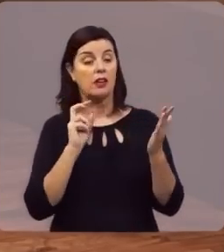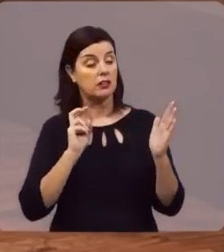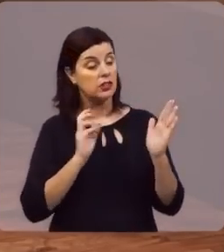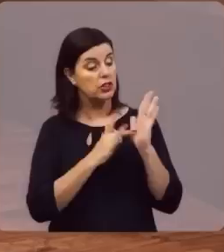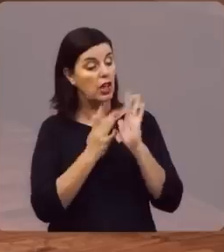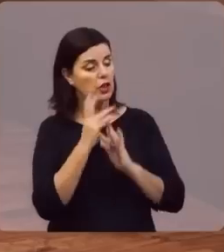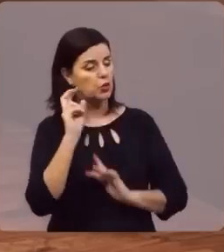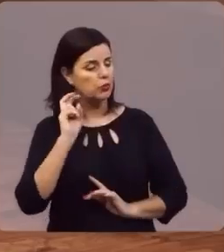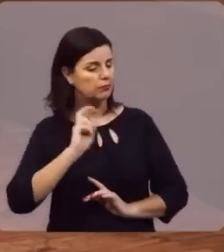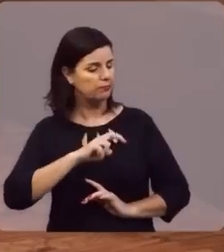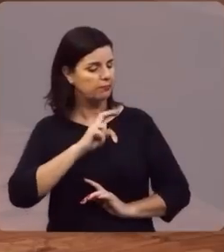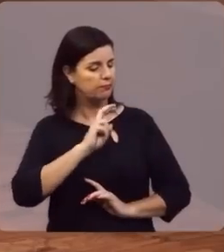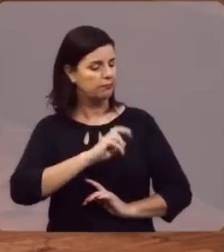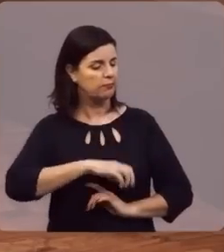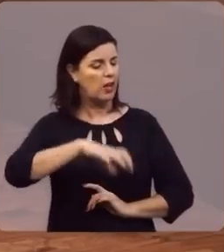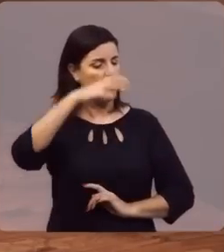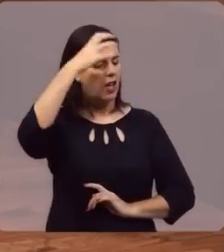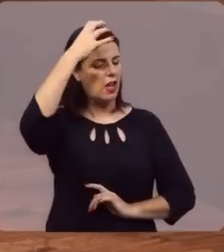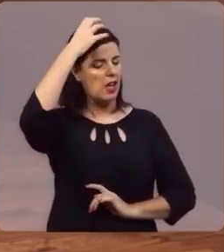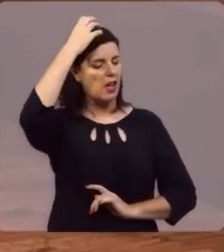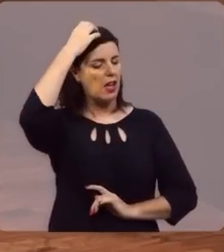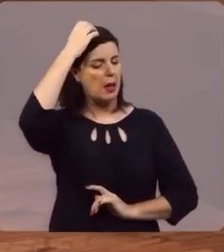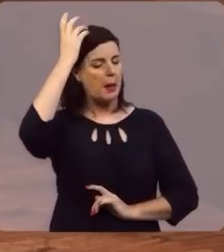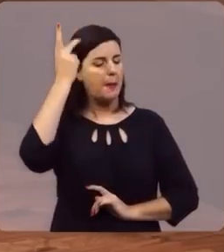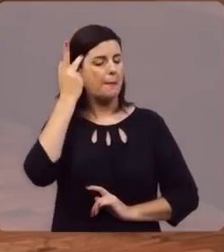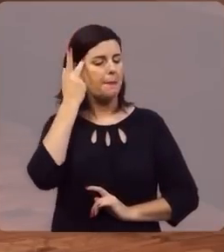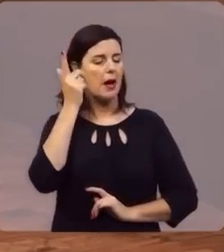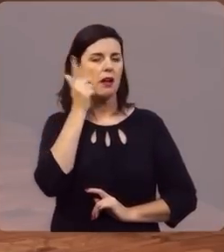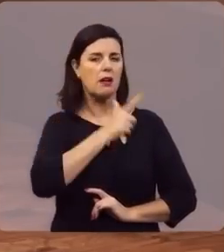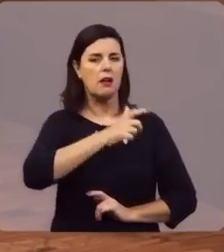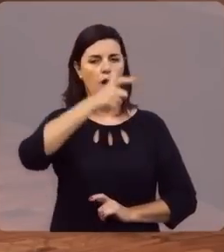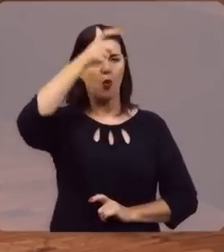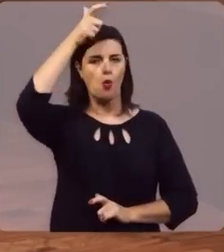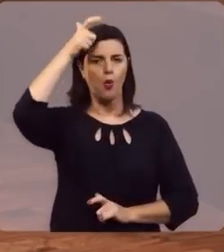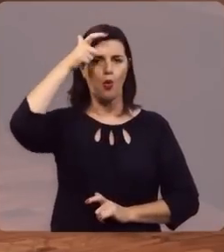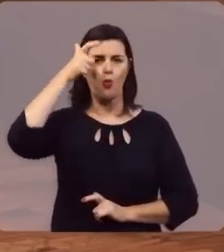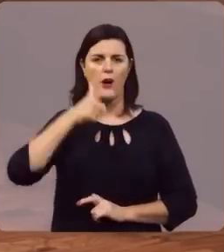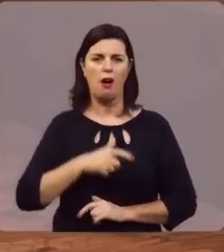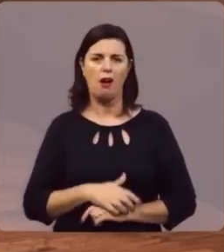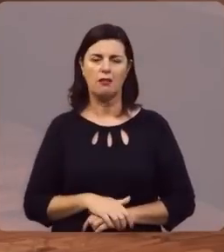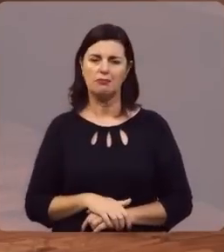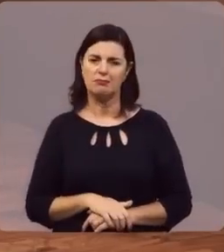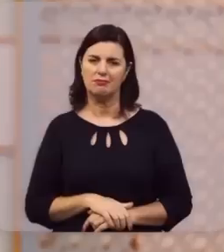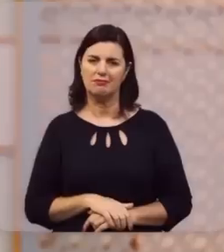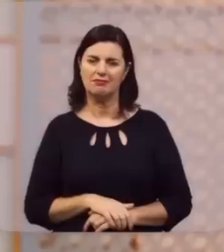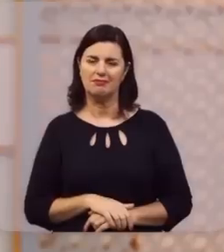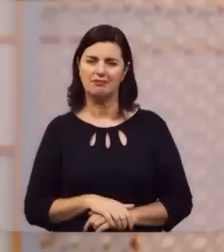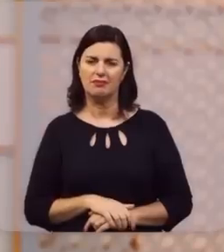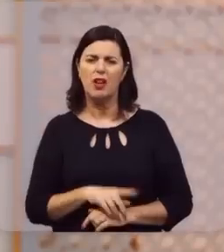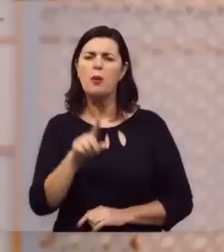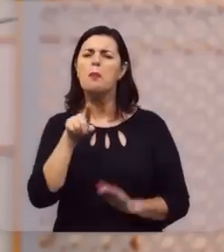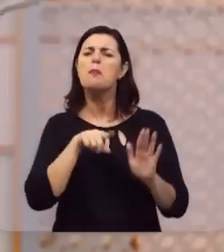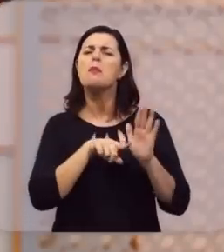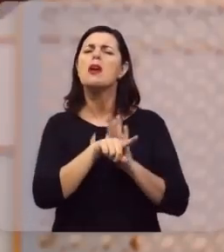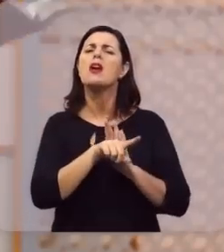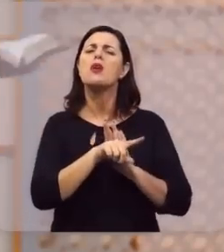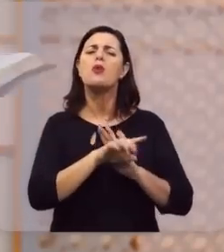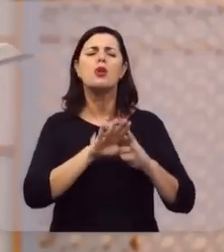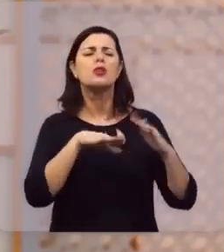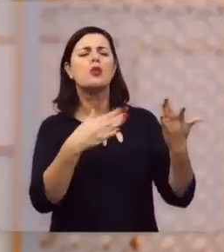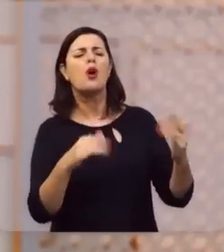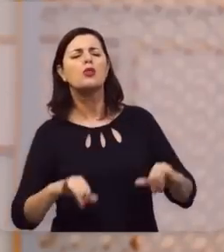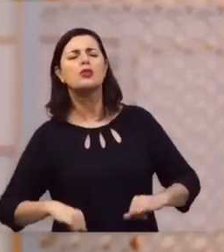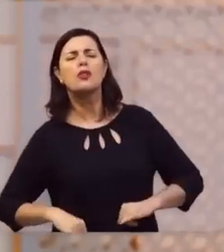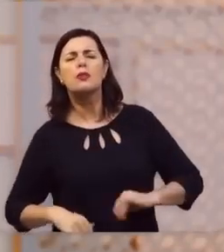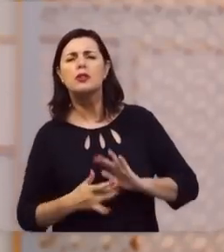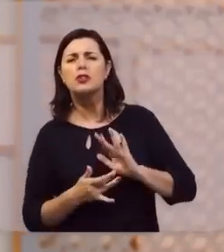caminha para Cruz como um rei caminhou para sua coroação e se você pergunta que tipo de